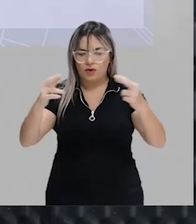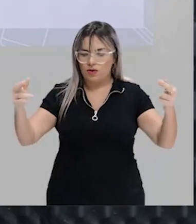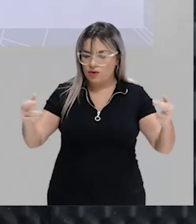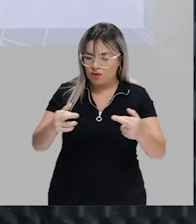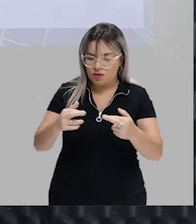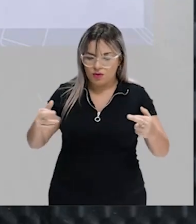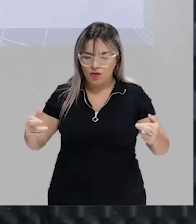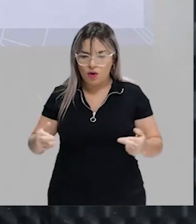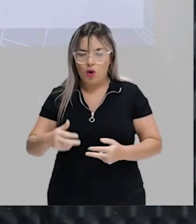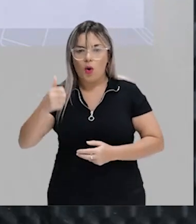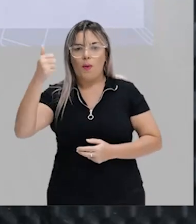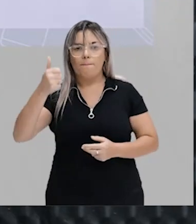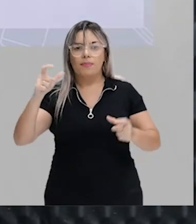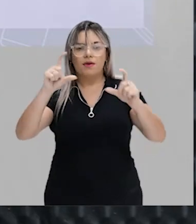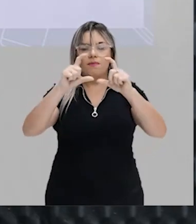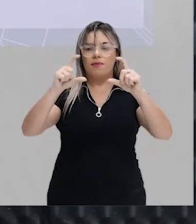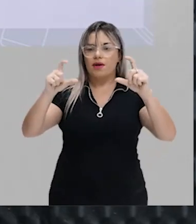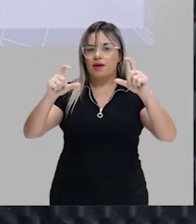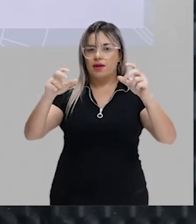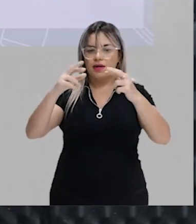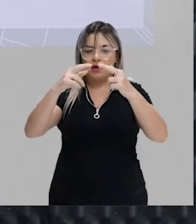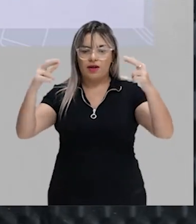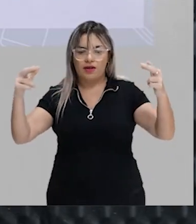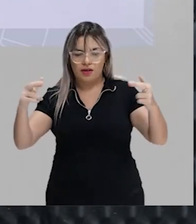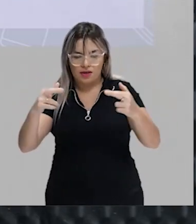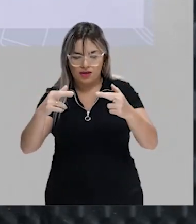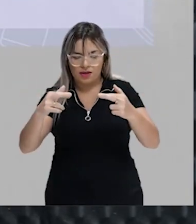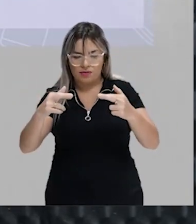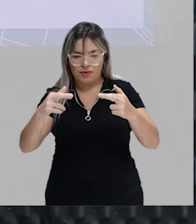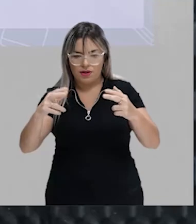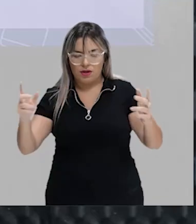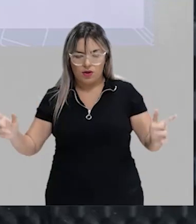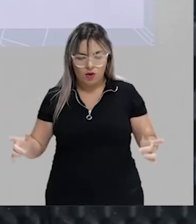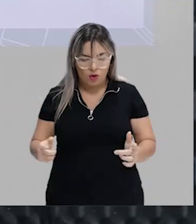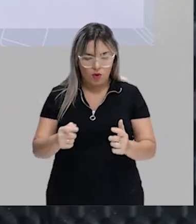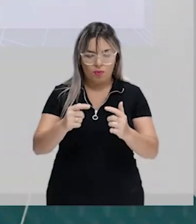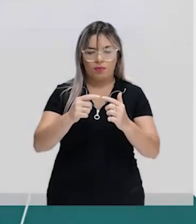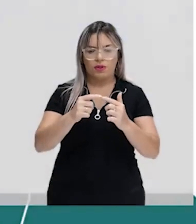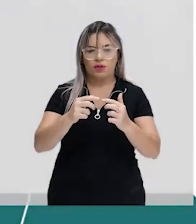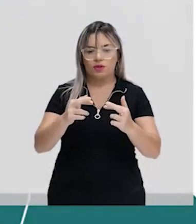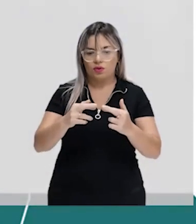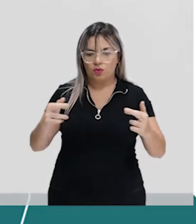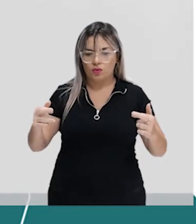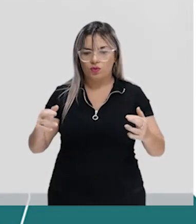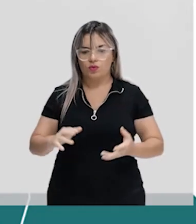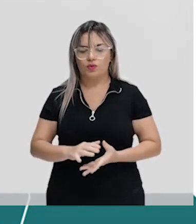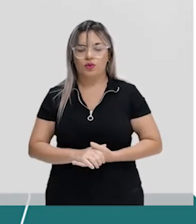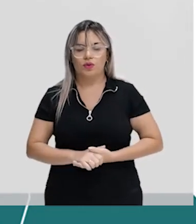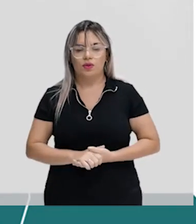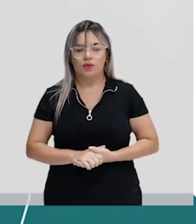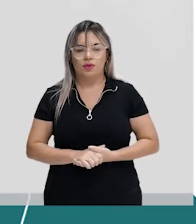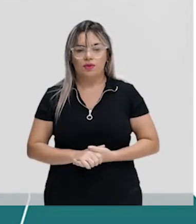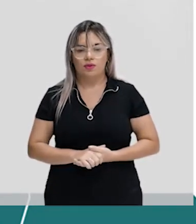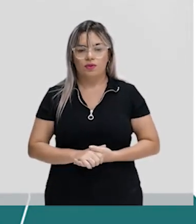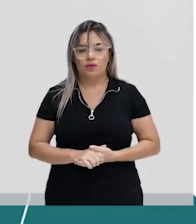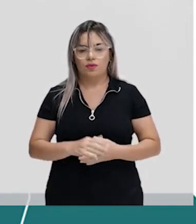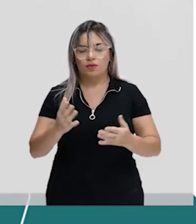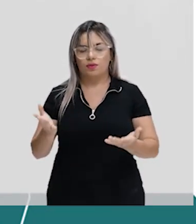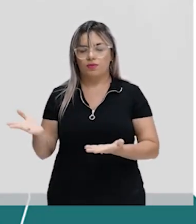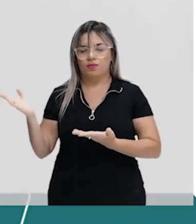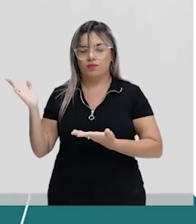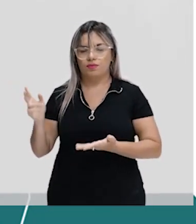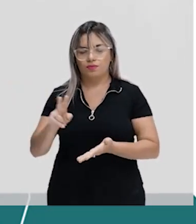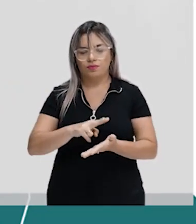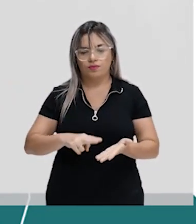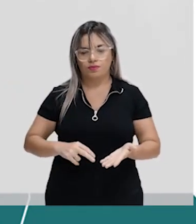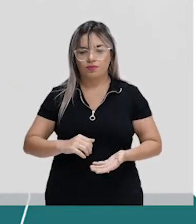rimar com o último, o segundo vai rimar com o terceiro, enfim. Com a aurora popular, que honra